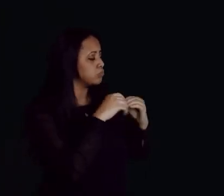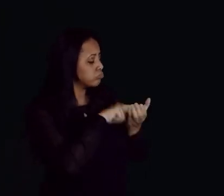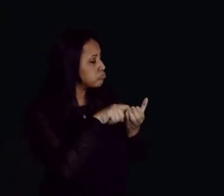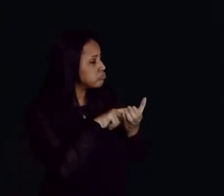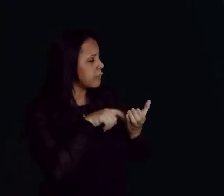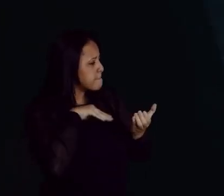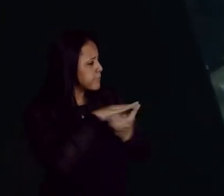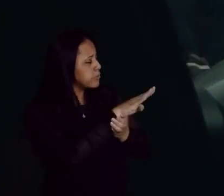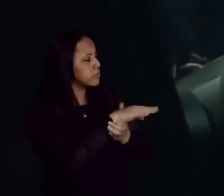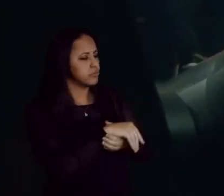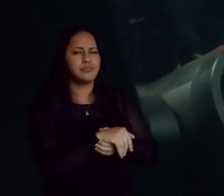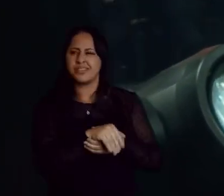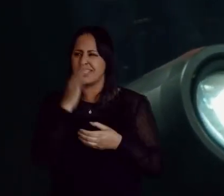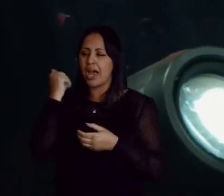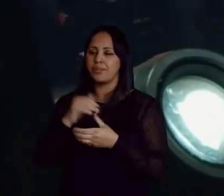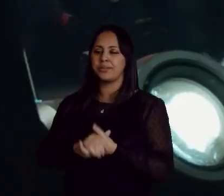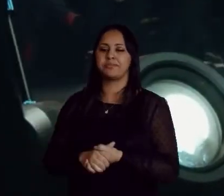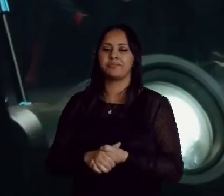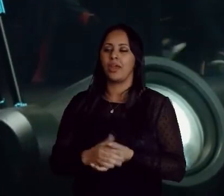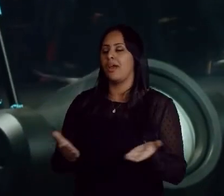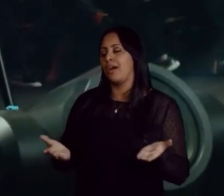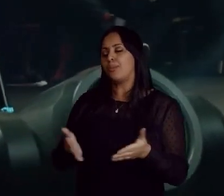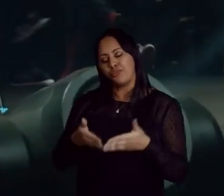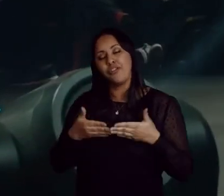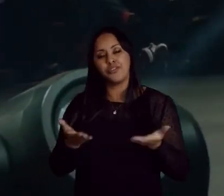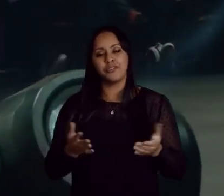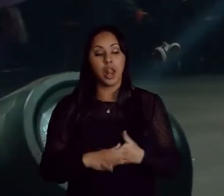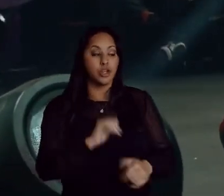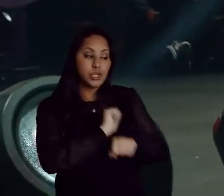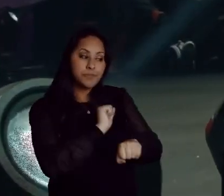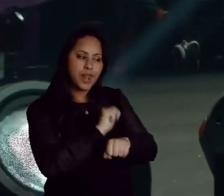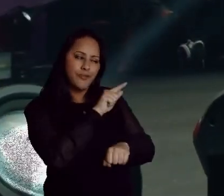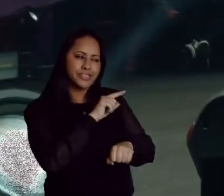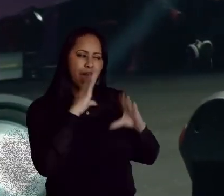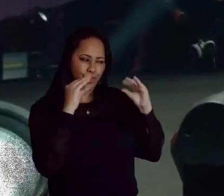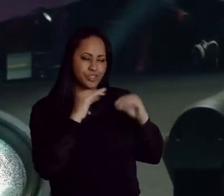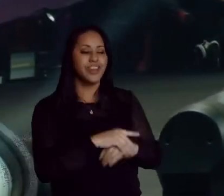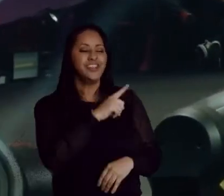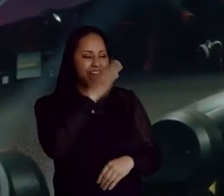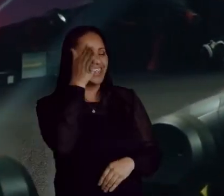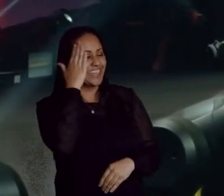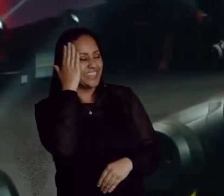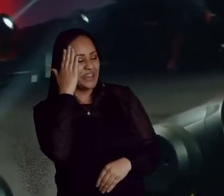Amadinhas, manda umas bananinhas de emojis. Fala: amor, tô esperando você de noite. Ele já entendeu o